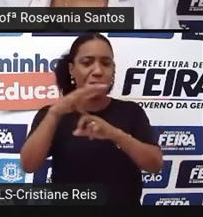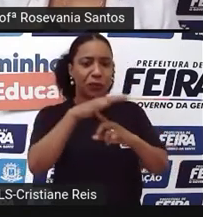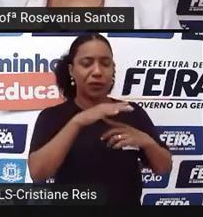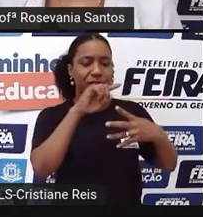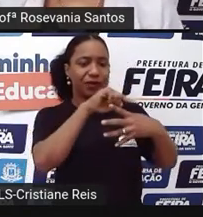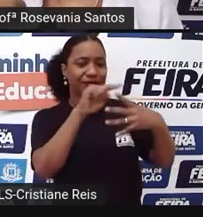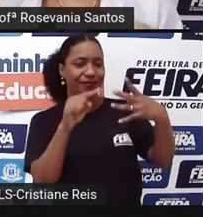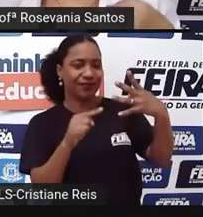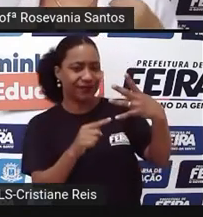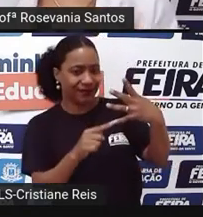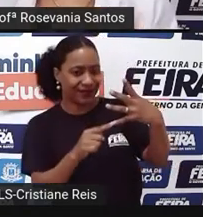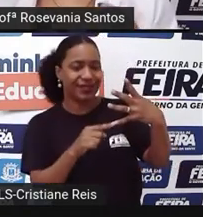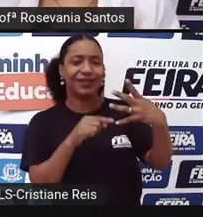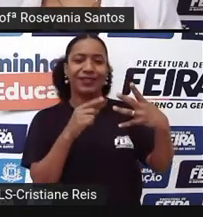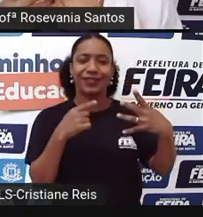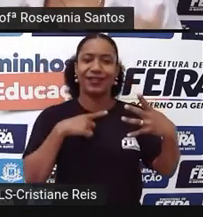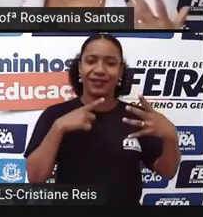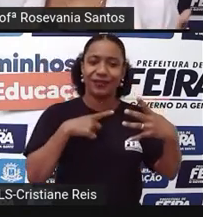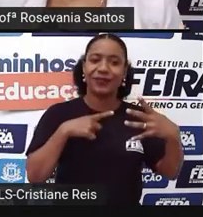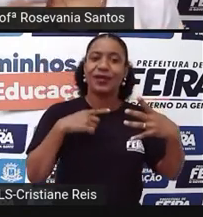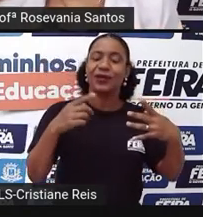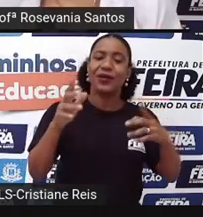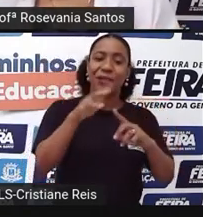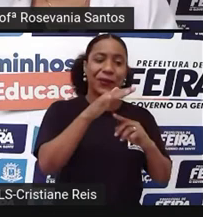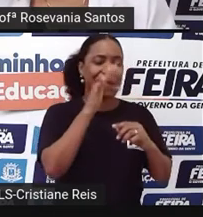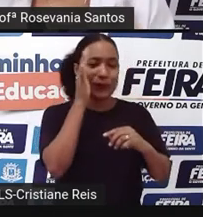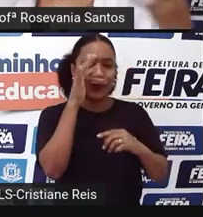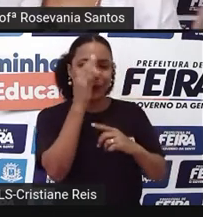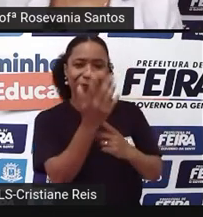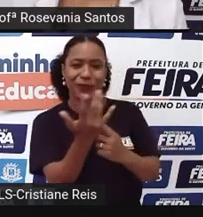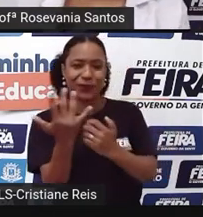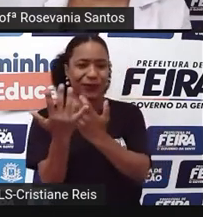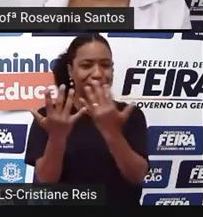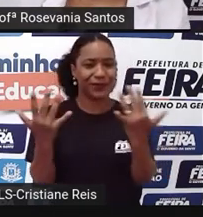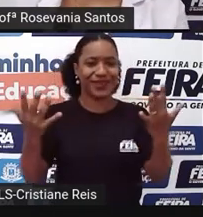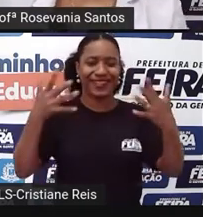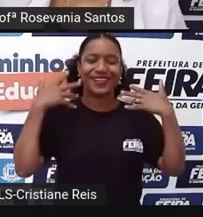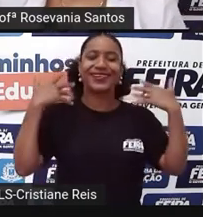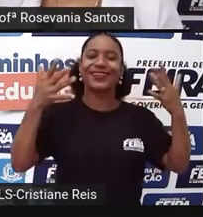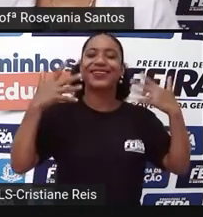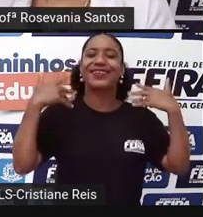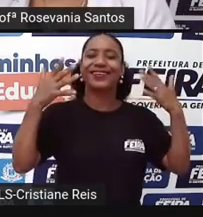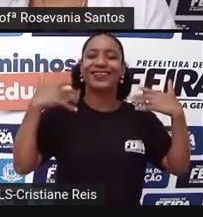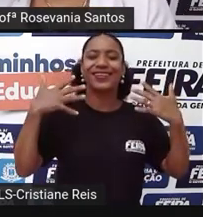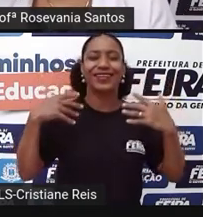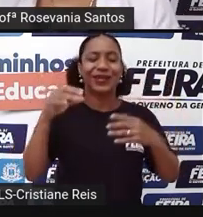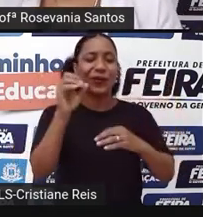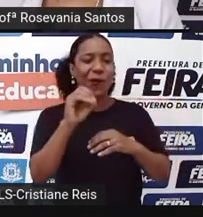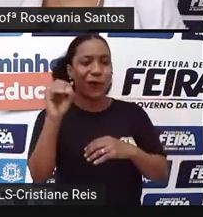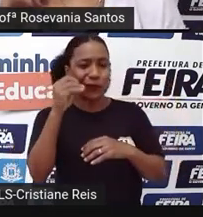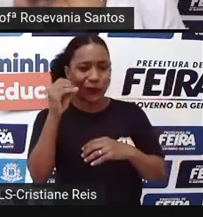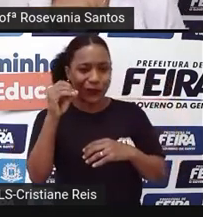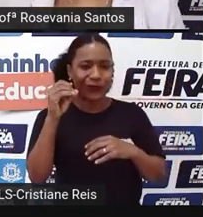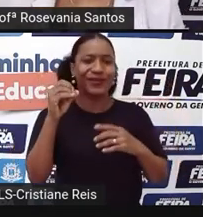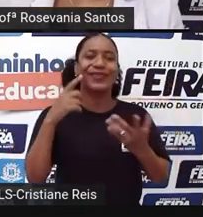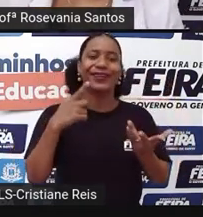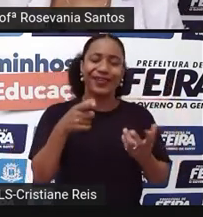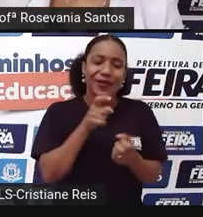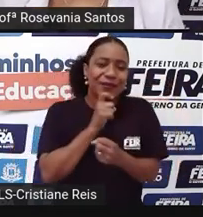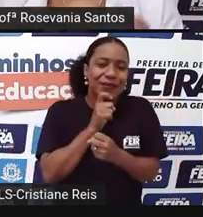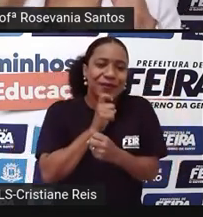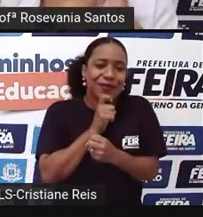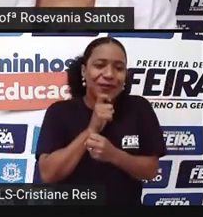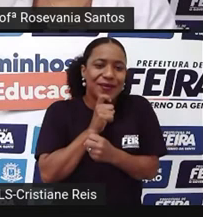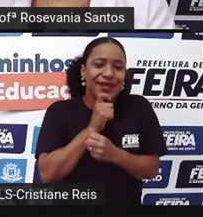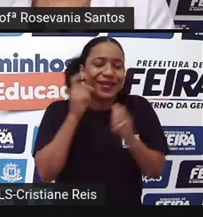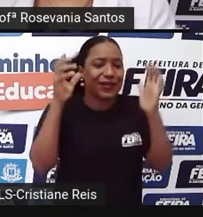estações definidas, né? O que é primavera, o que é verão, o que é outono, o que é inverno, é inverno. Mas o tropical não,